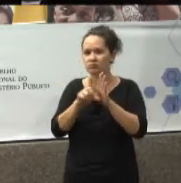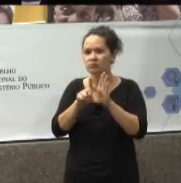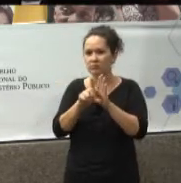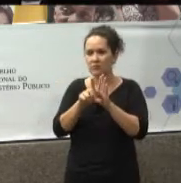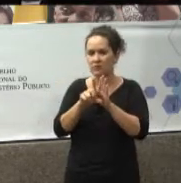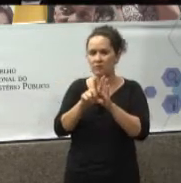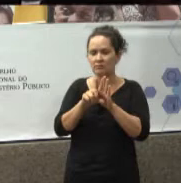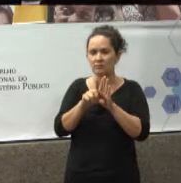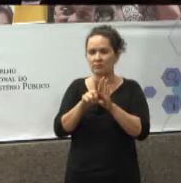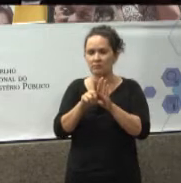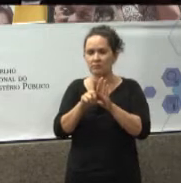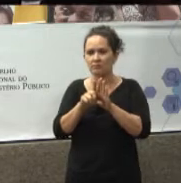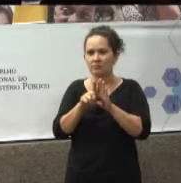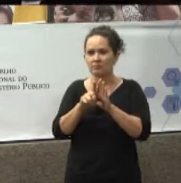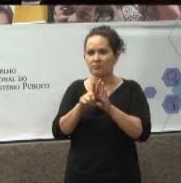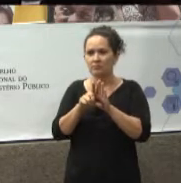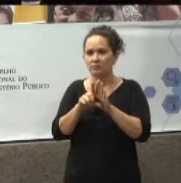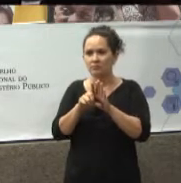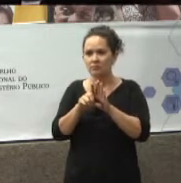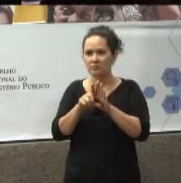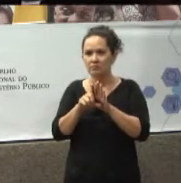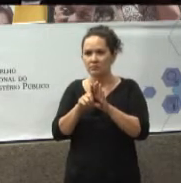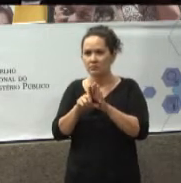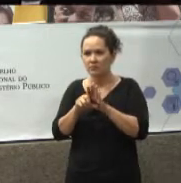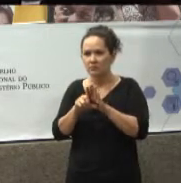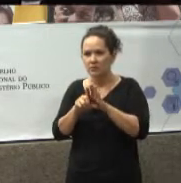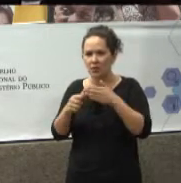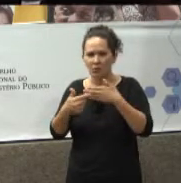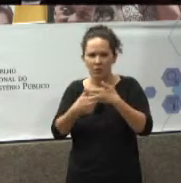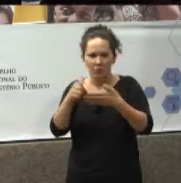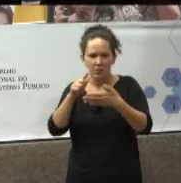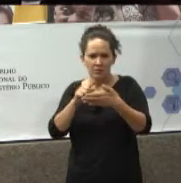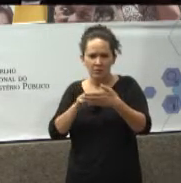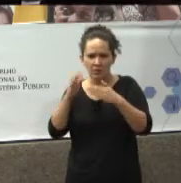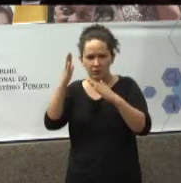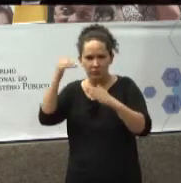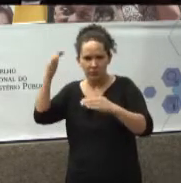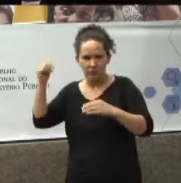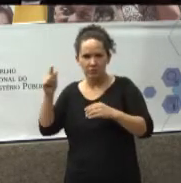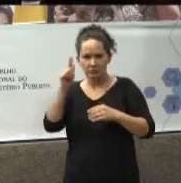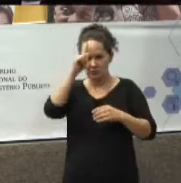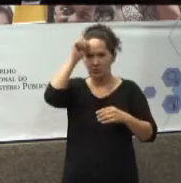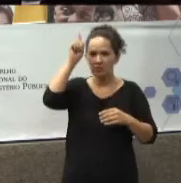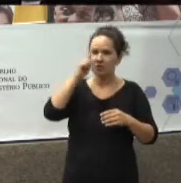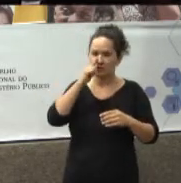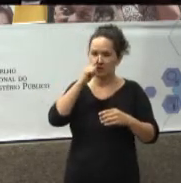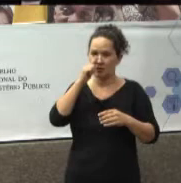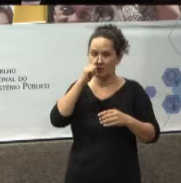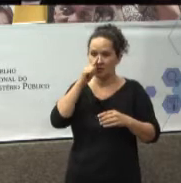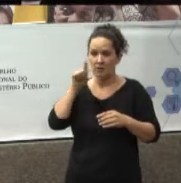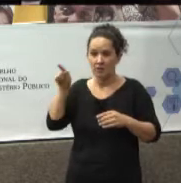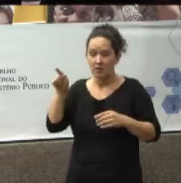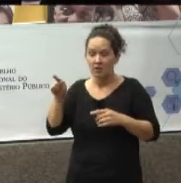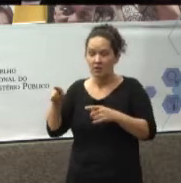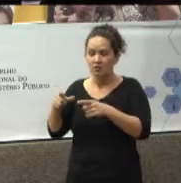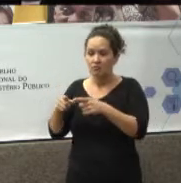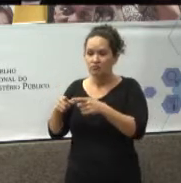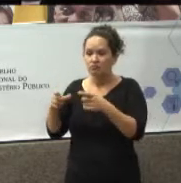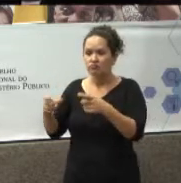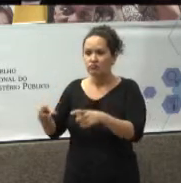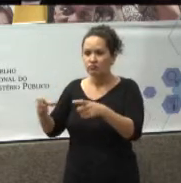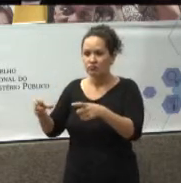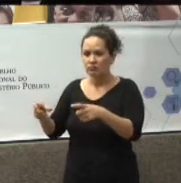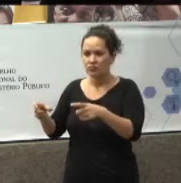de proposta que é uma metáfora da mitologia grega que procure isto era um estaleiro tem uma uma